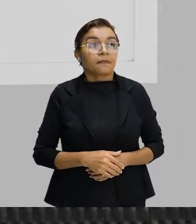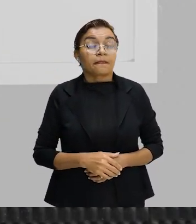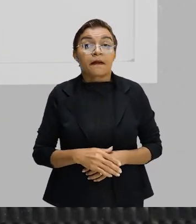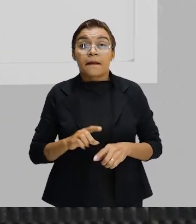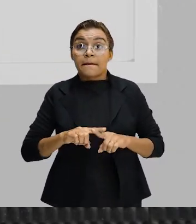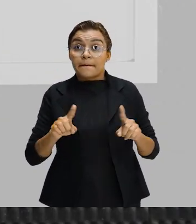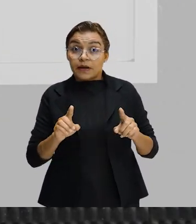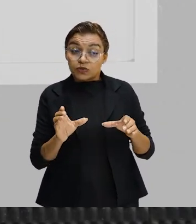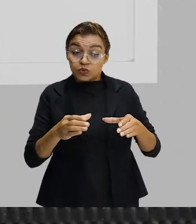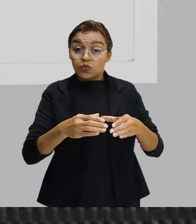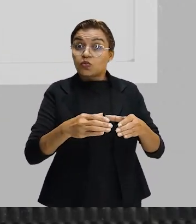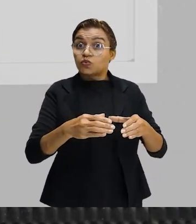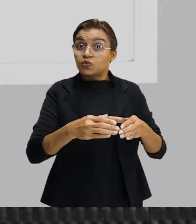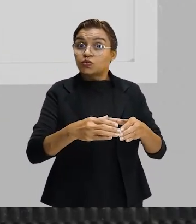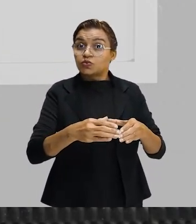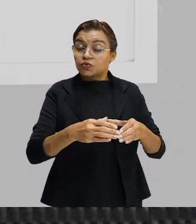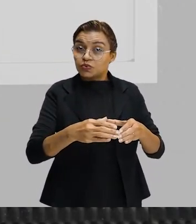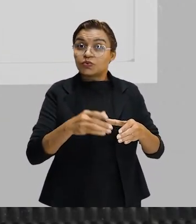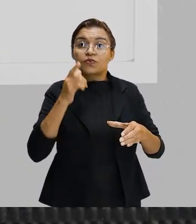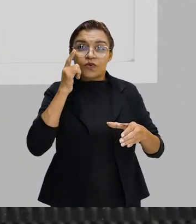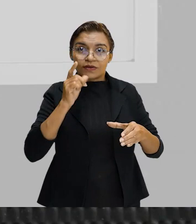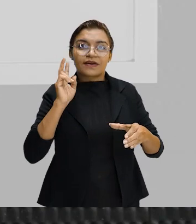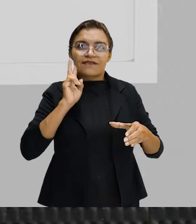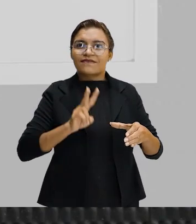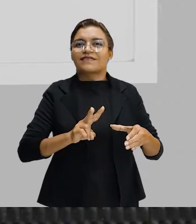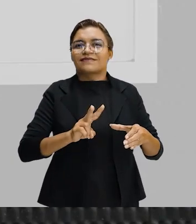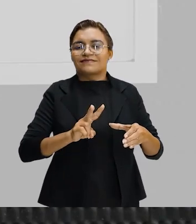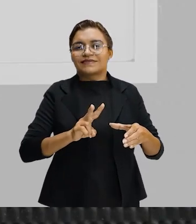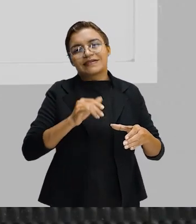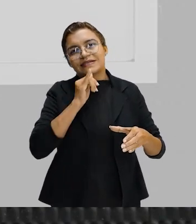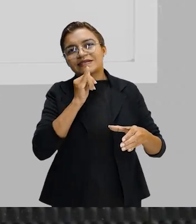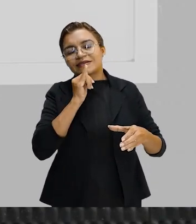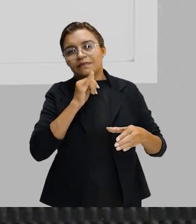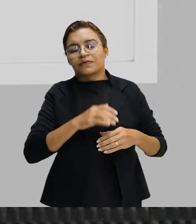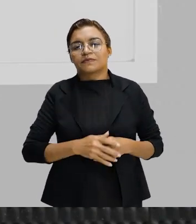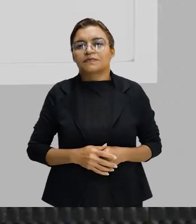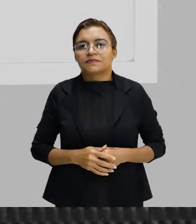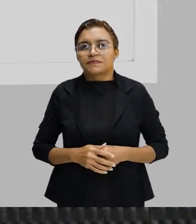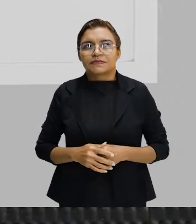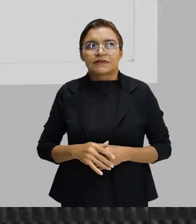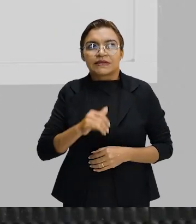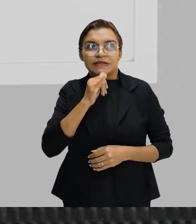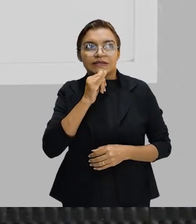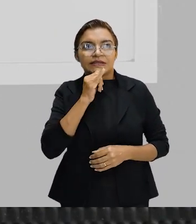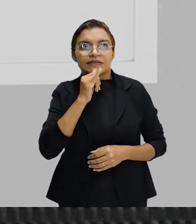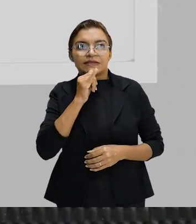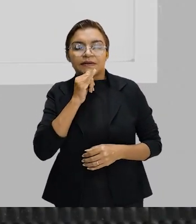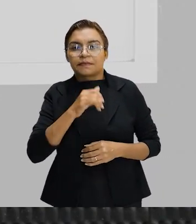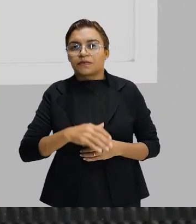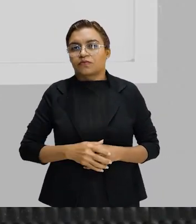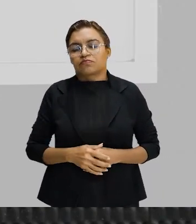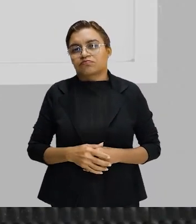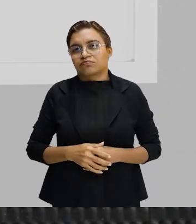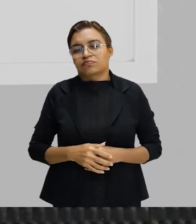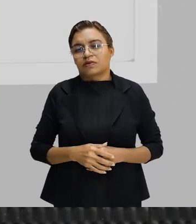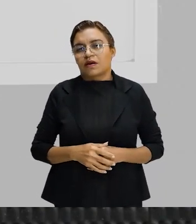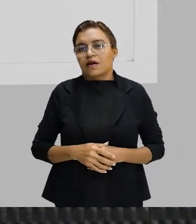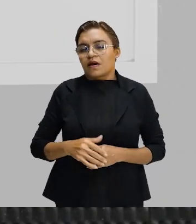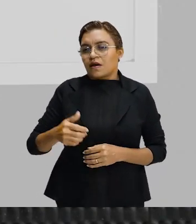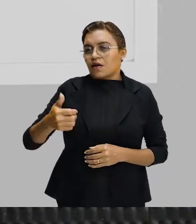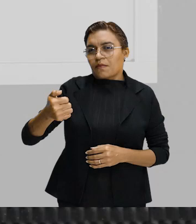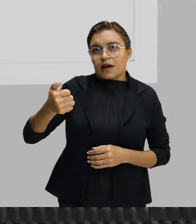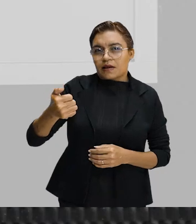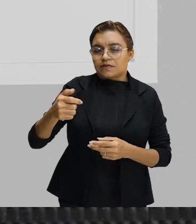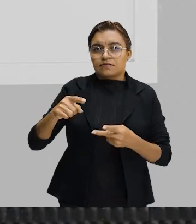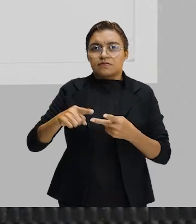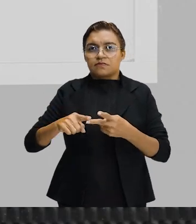conjunto delas a gente consegue ver, certo? Por exemplo, este pincel que eu estou na mão, a parede da sua casa, tá certo? A